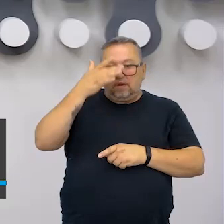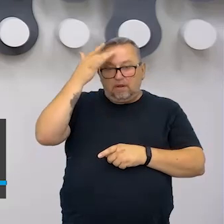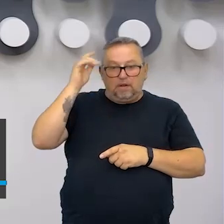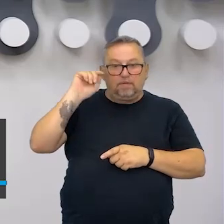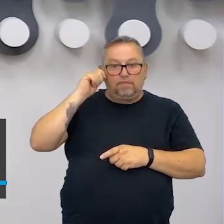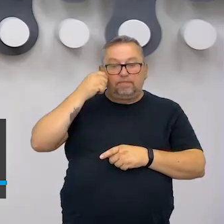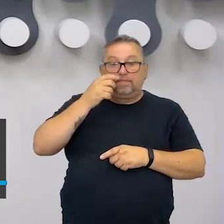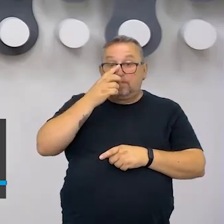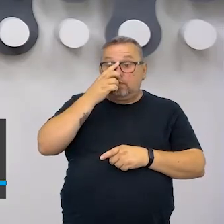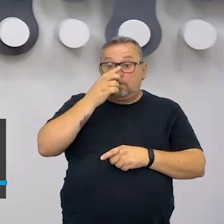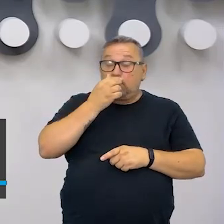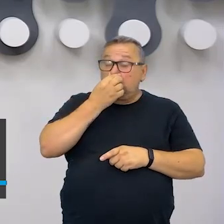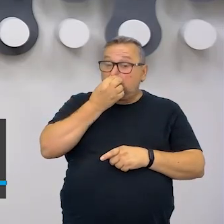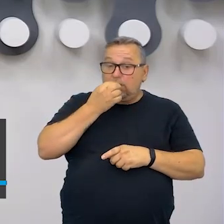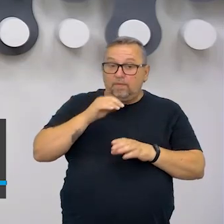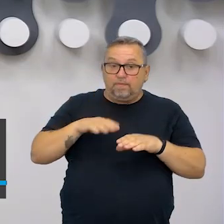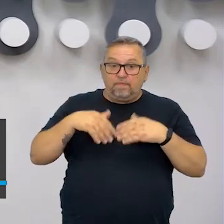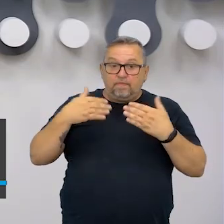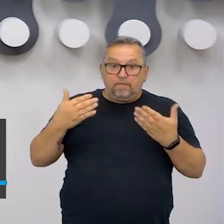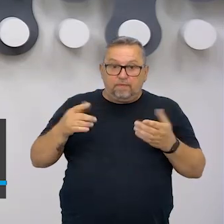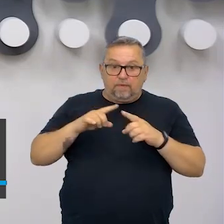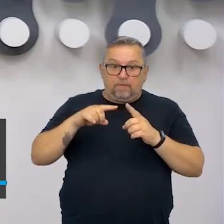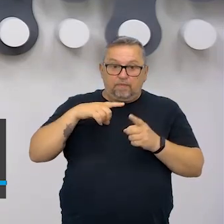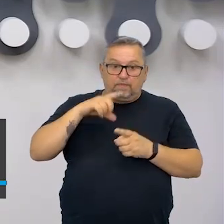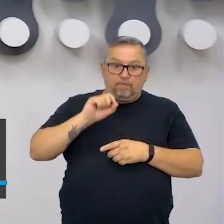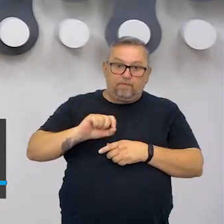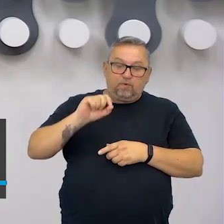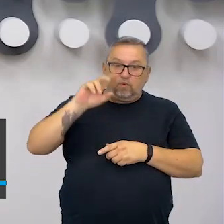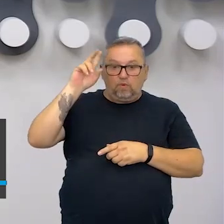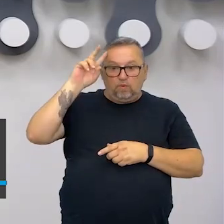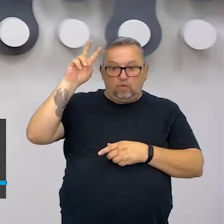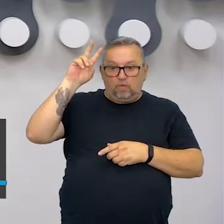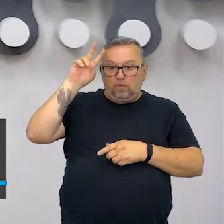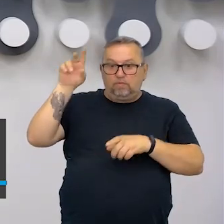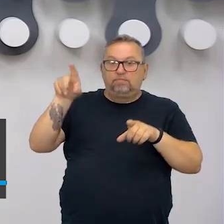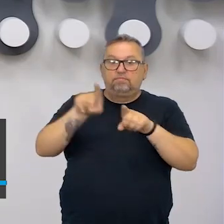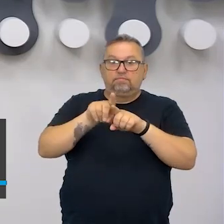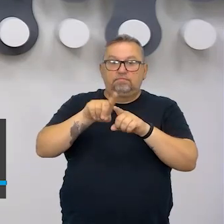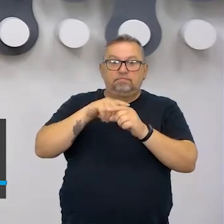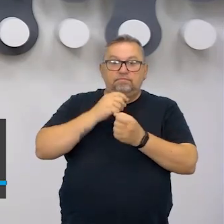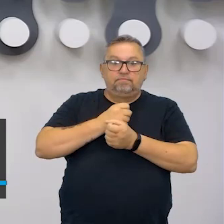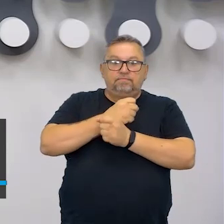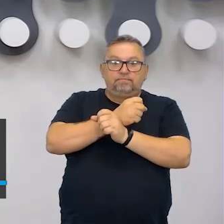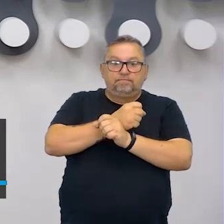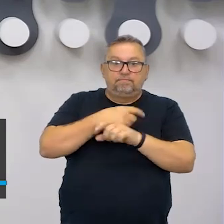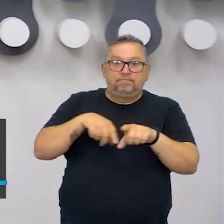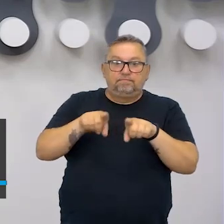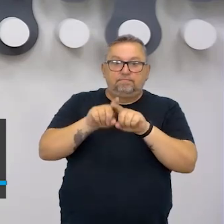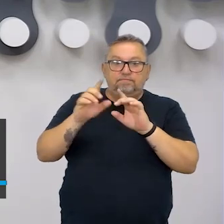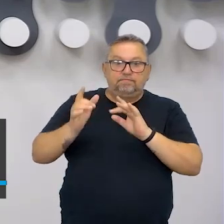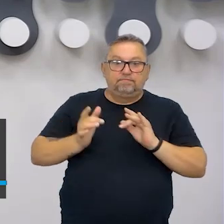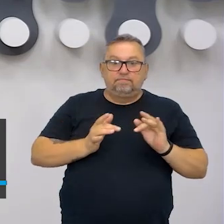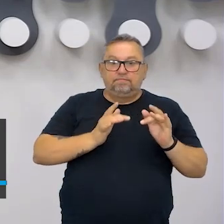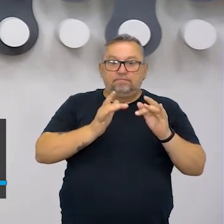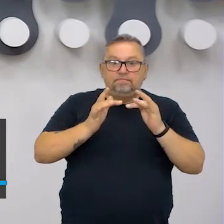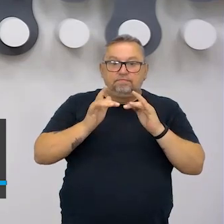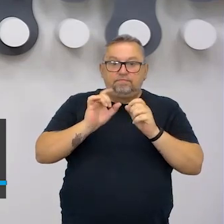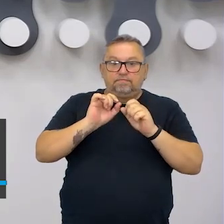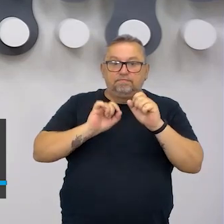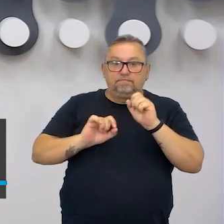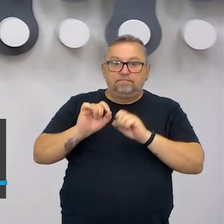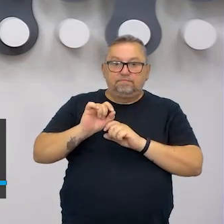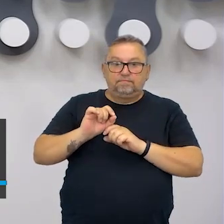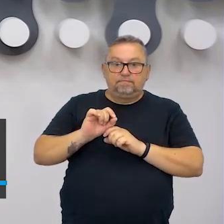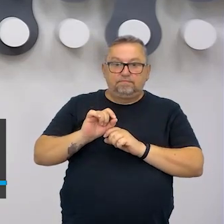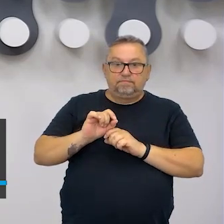pessoa negra, né? Então, esse passado todo histórico de escravização, essas relações que fazem com